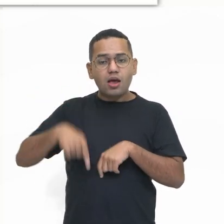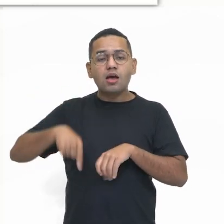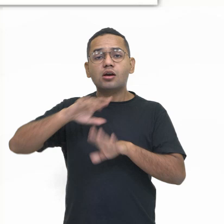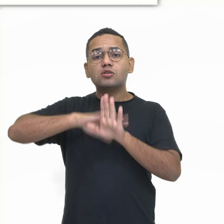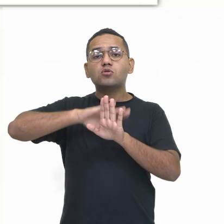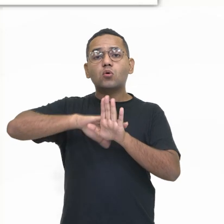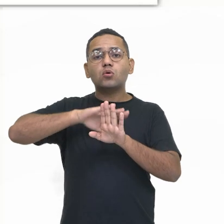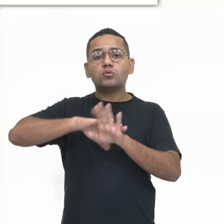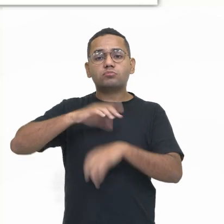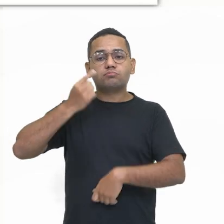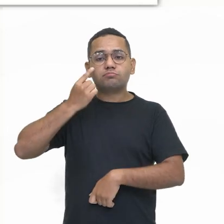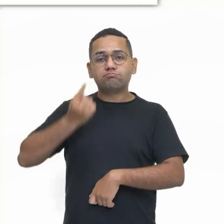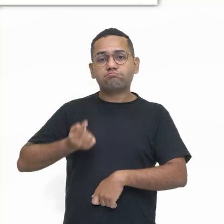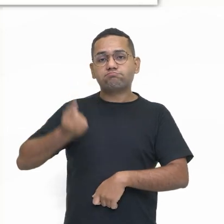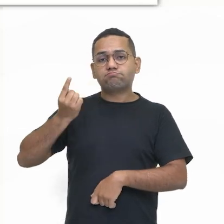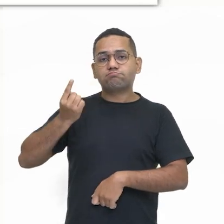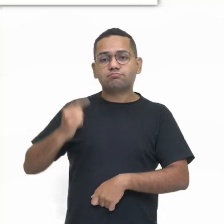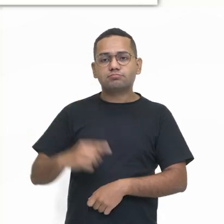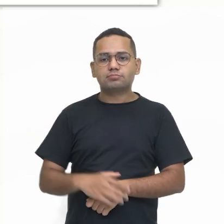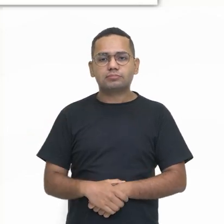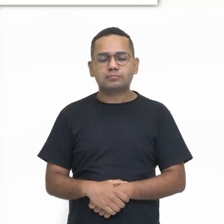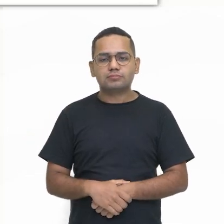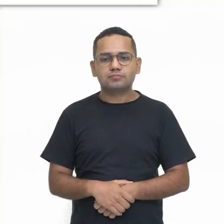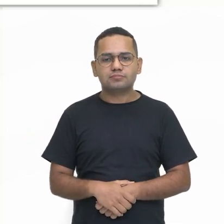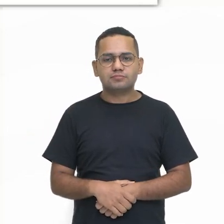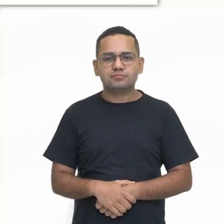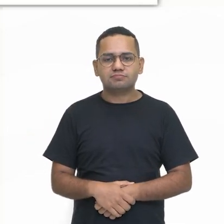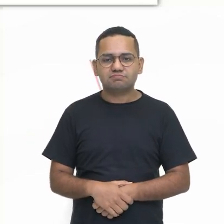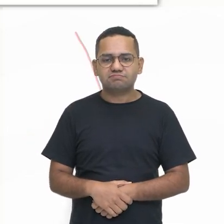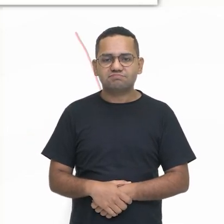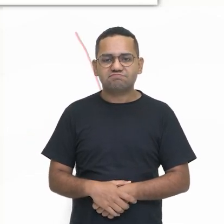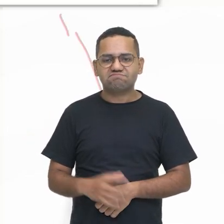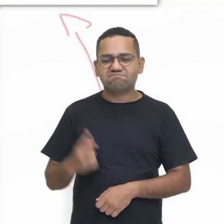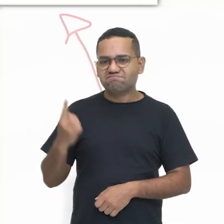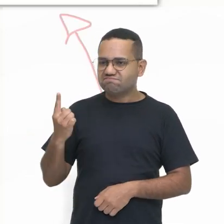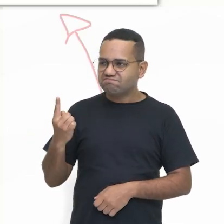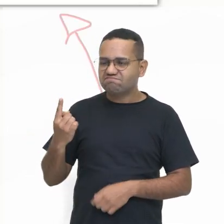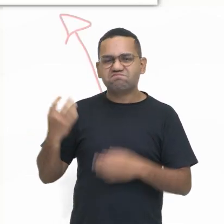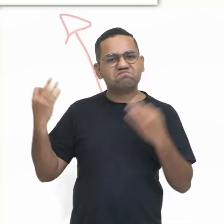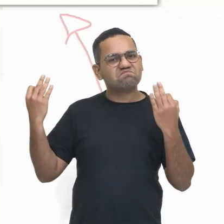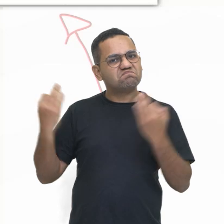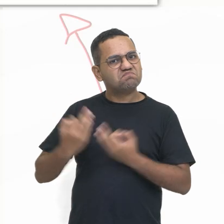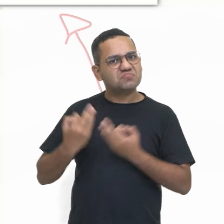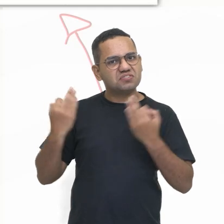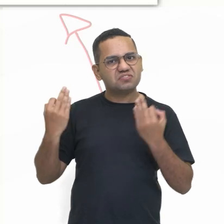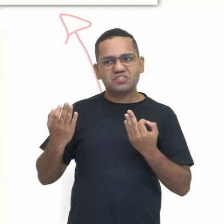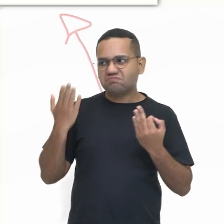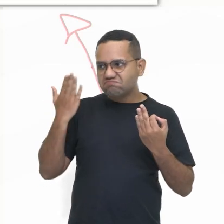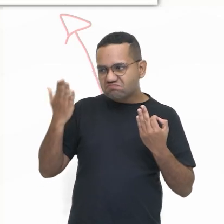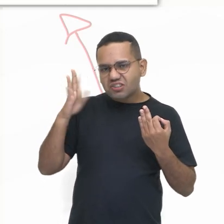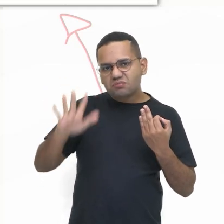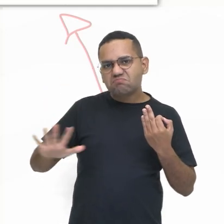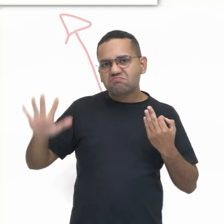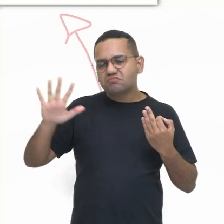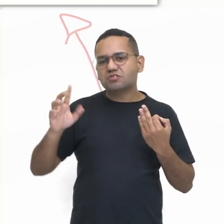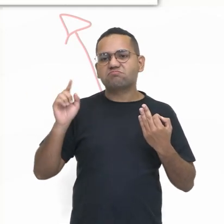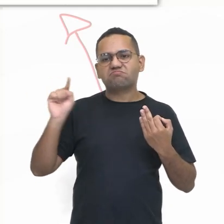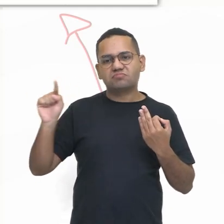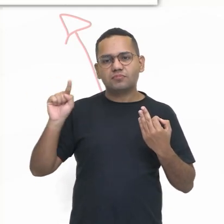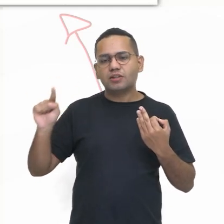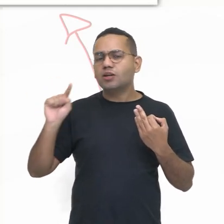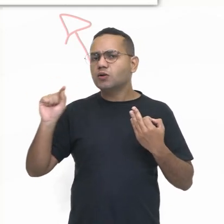poder ideológico, não é? E aqui eu acho fantástico a gravura que está aqui. Né? Aquelas